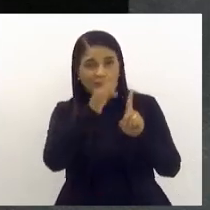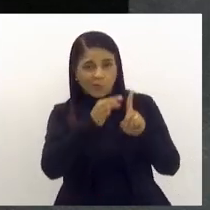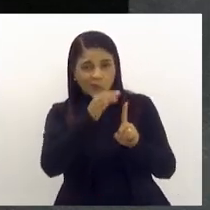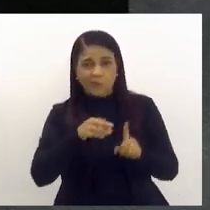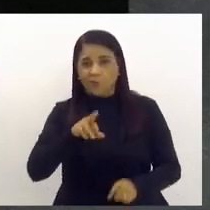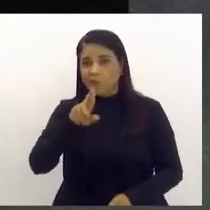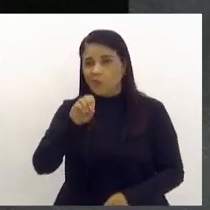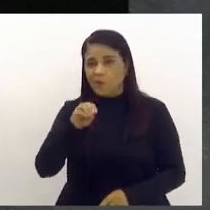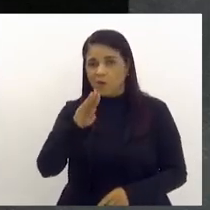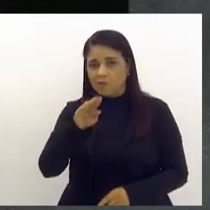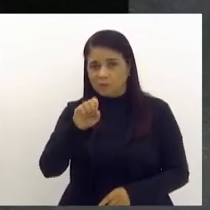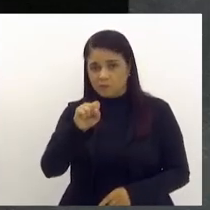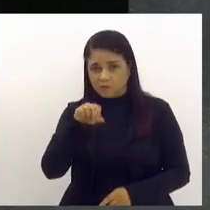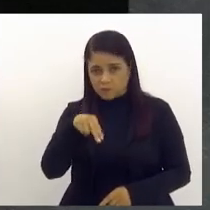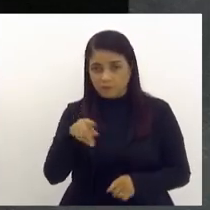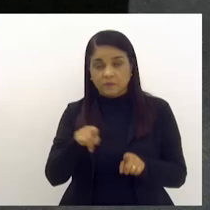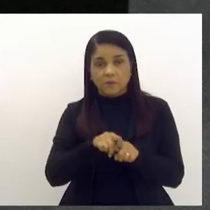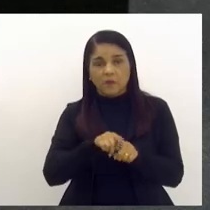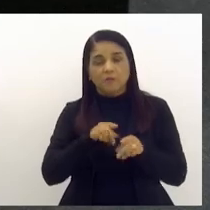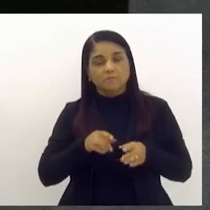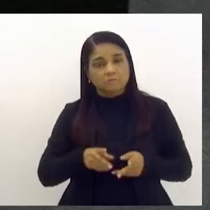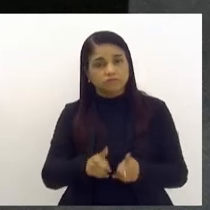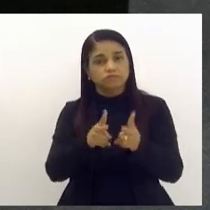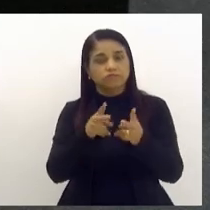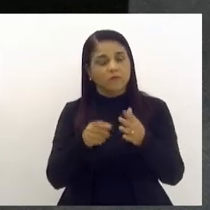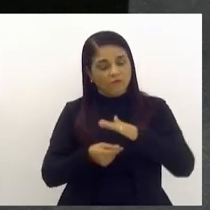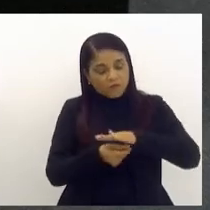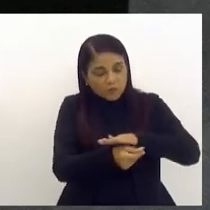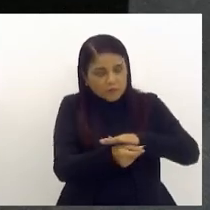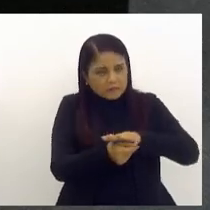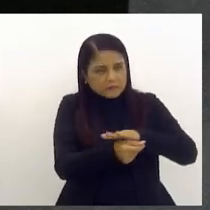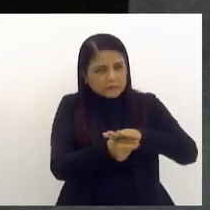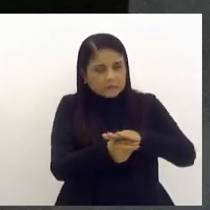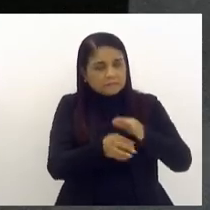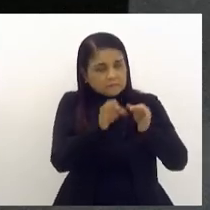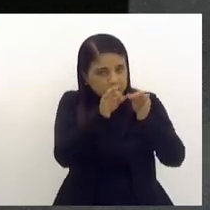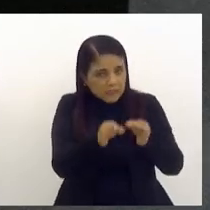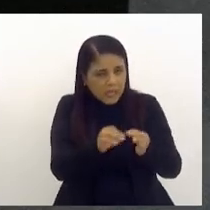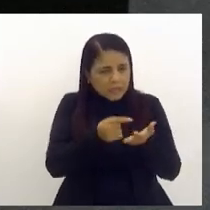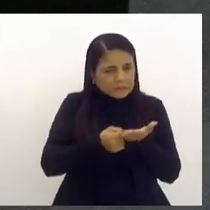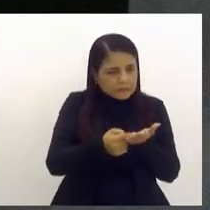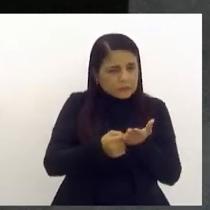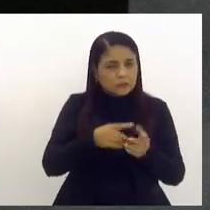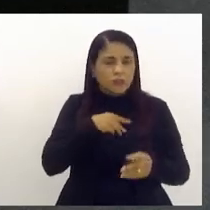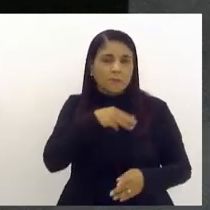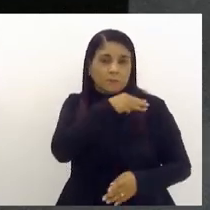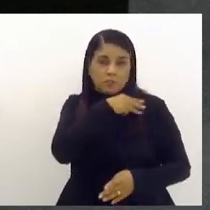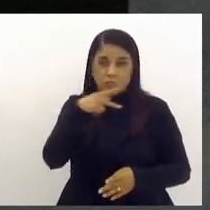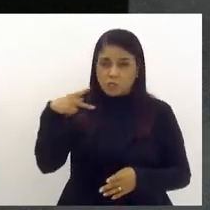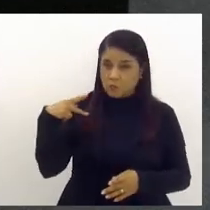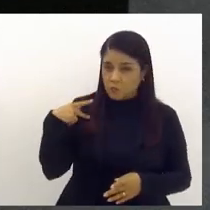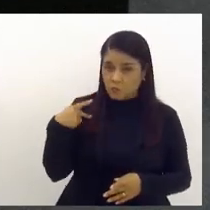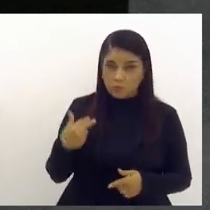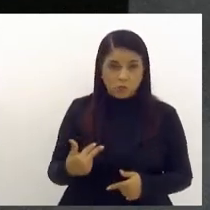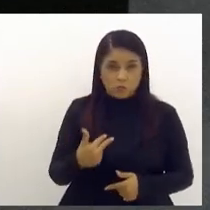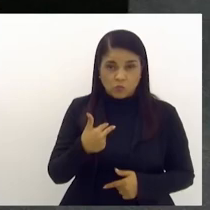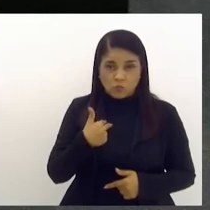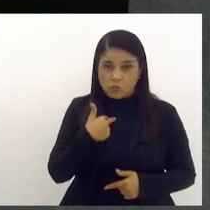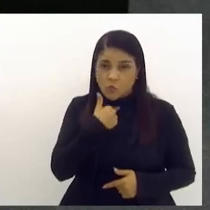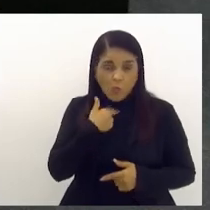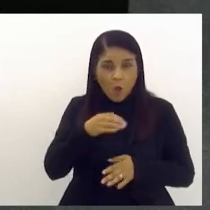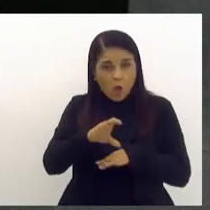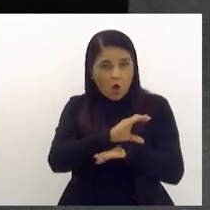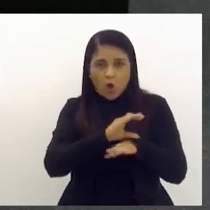E também acertar a composição do fundo, que não estava direito, tinha até Ministério Público, não pode estar num